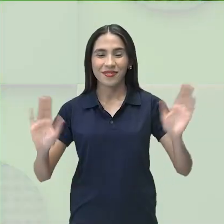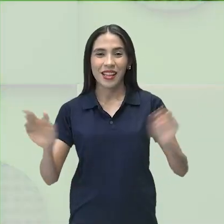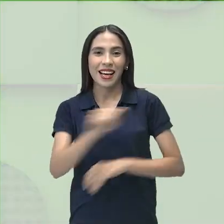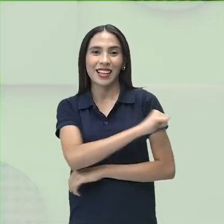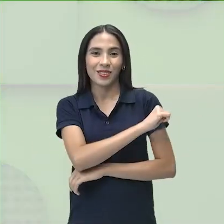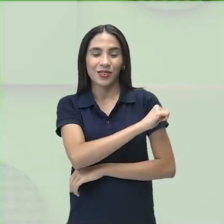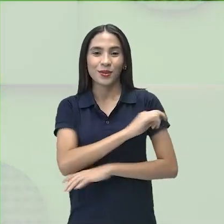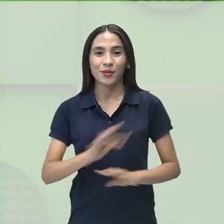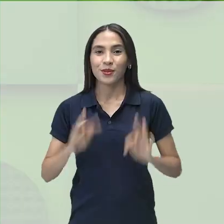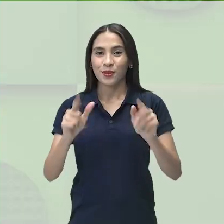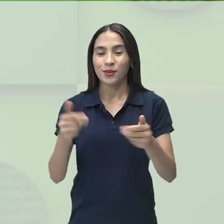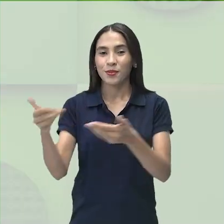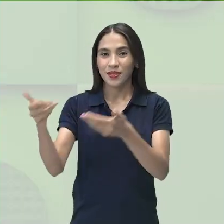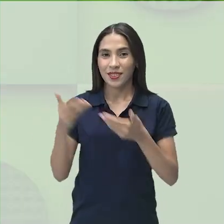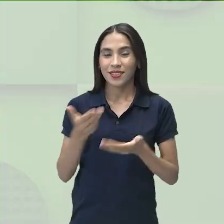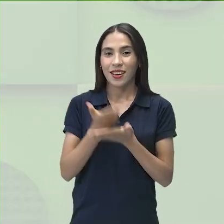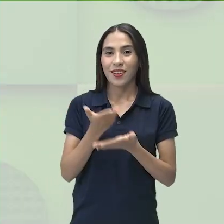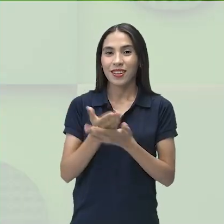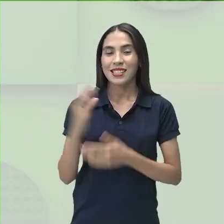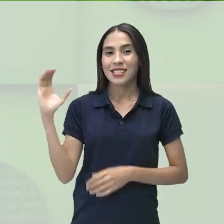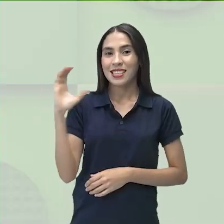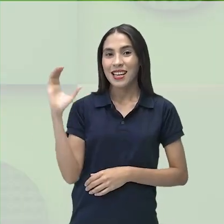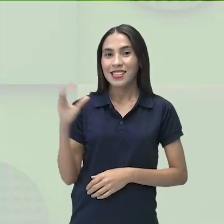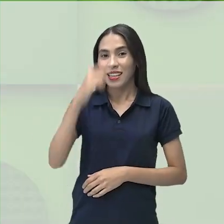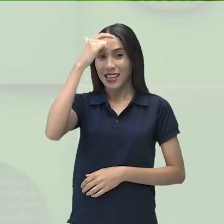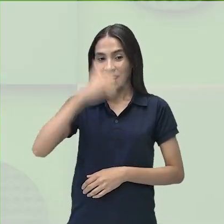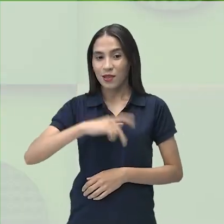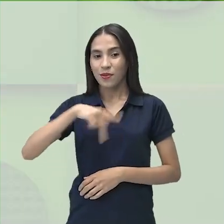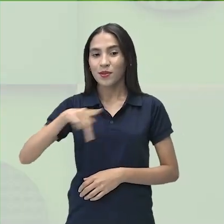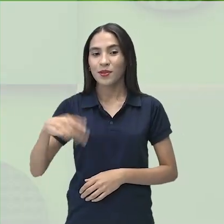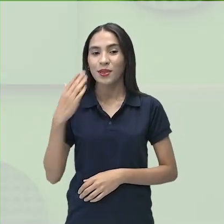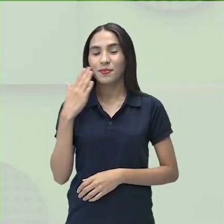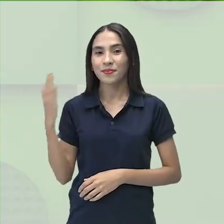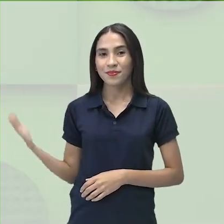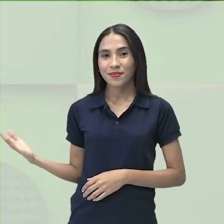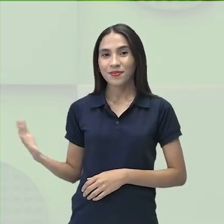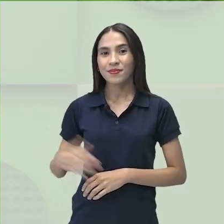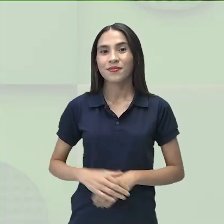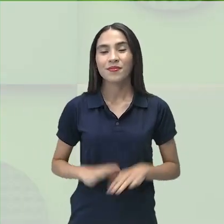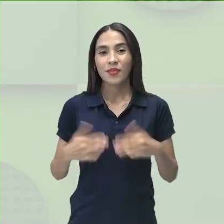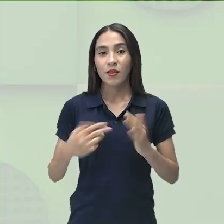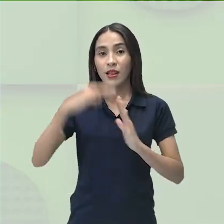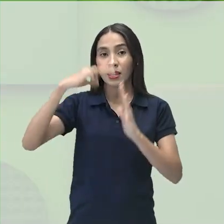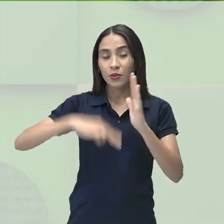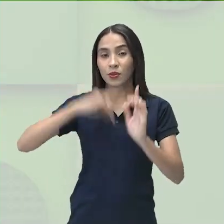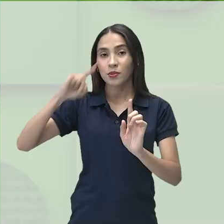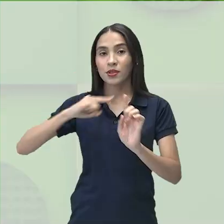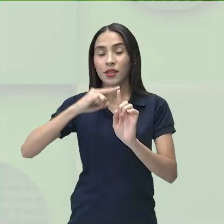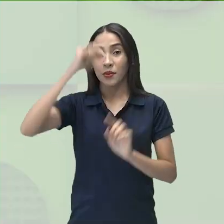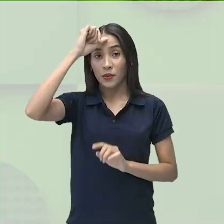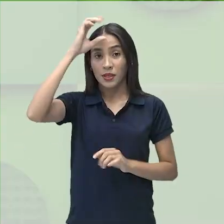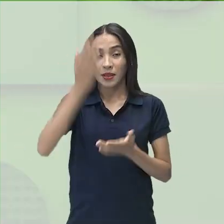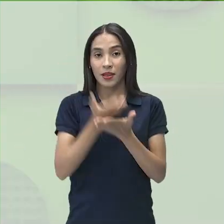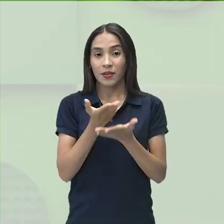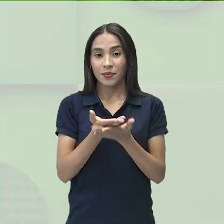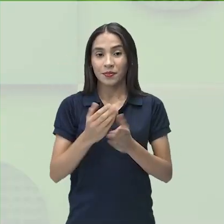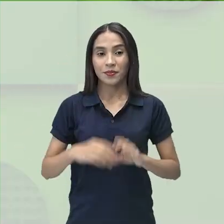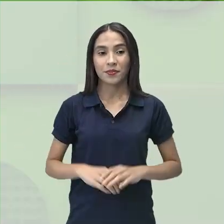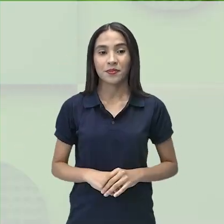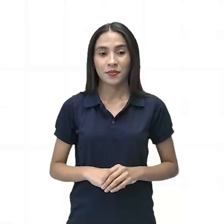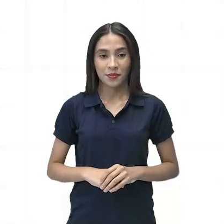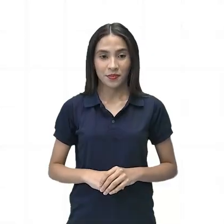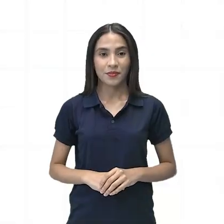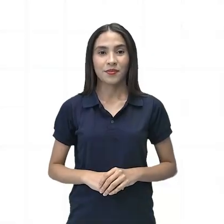sejam todos muito bem-vindos para mais uma aula de ciências. Eu sou a professora Carla Aiden. Vamos à leitura do nosso objeto de conhecimento?